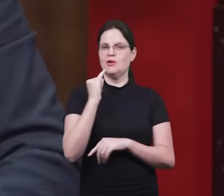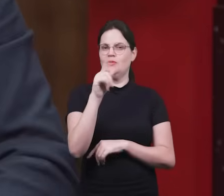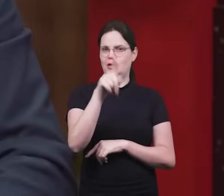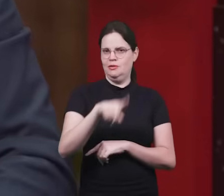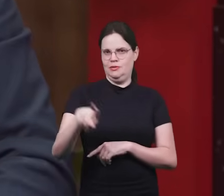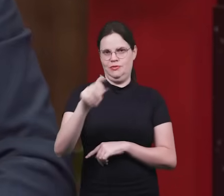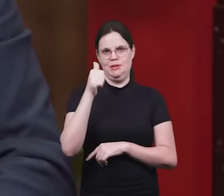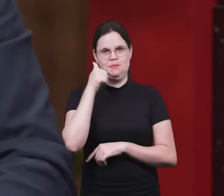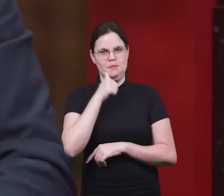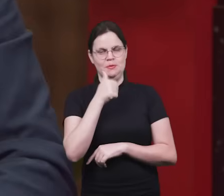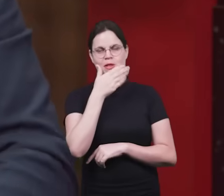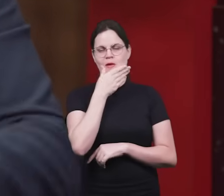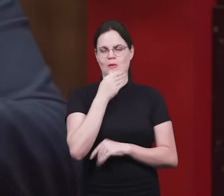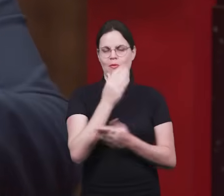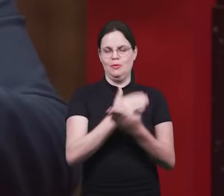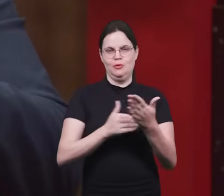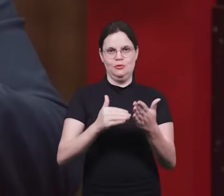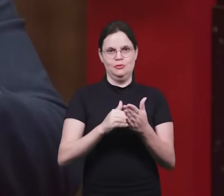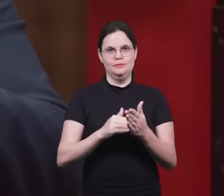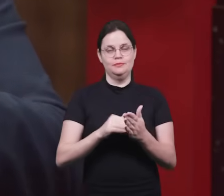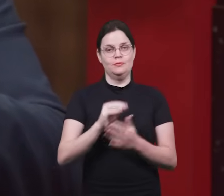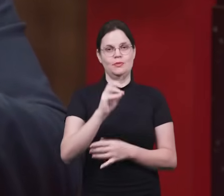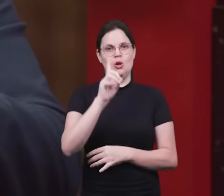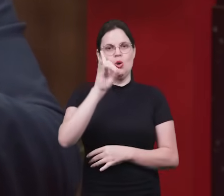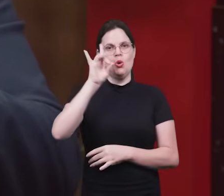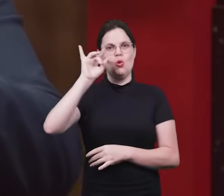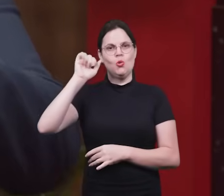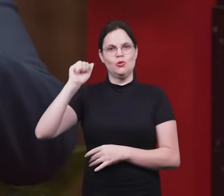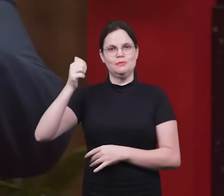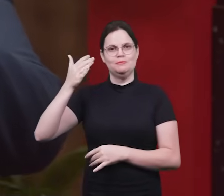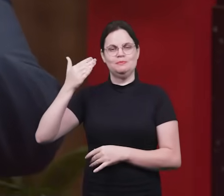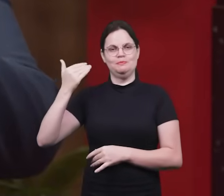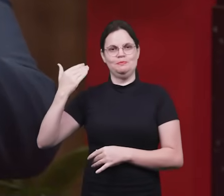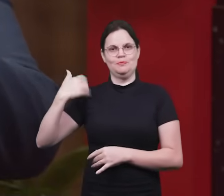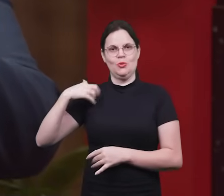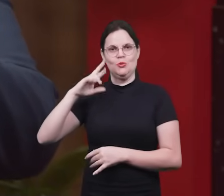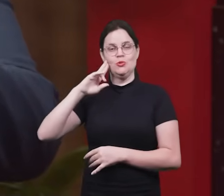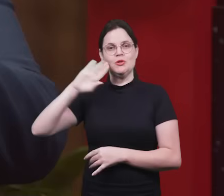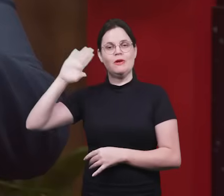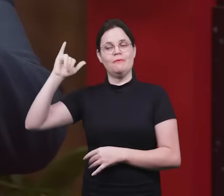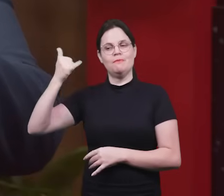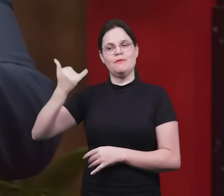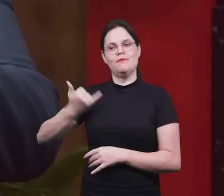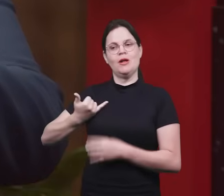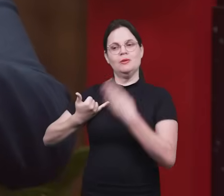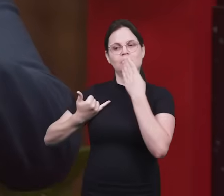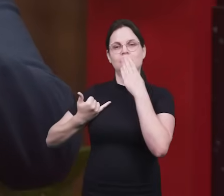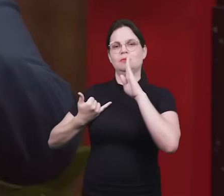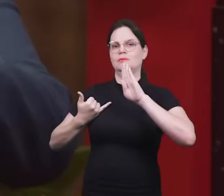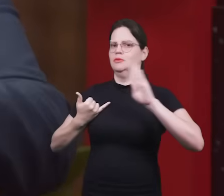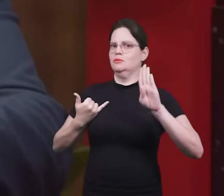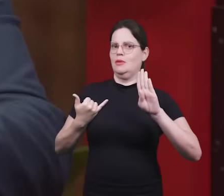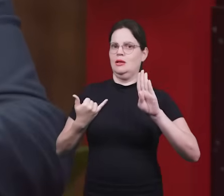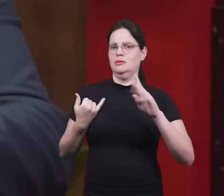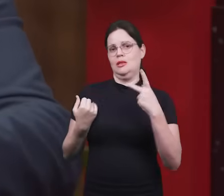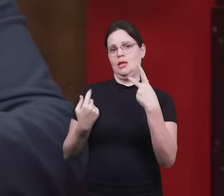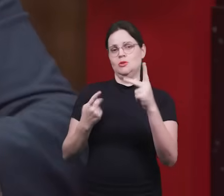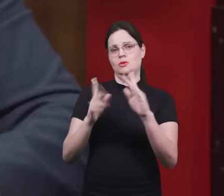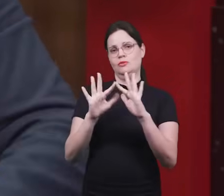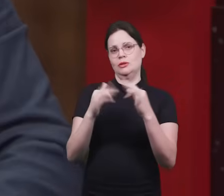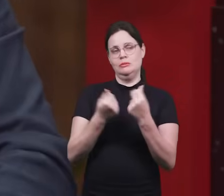senhora. Nós um dia recebemos uma promessa do Senhor, talvez o irmão recebeu para sua família, para sua casa, para um